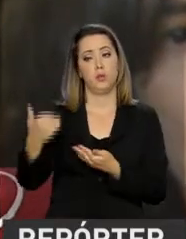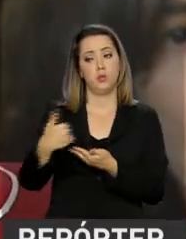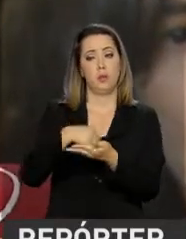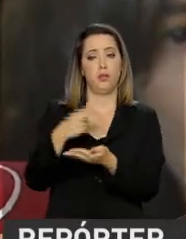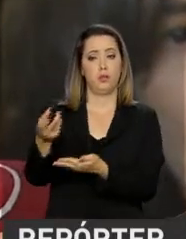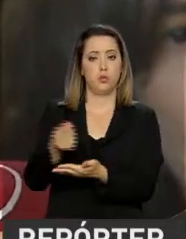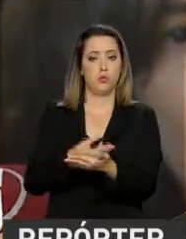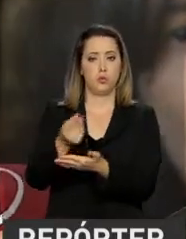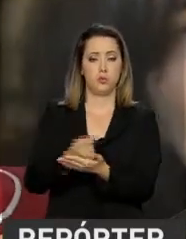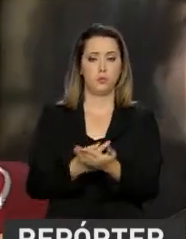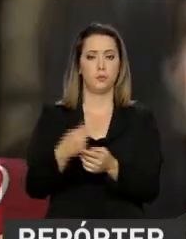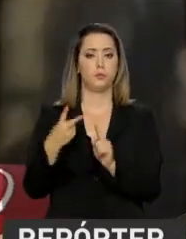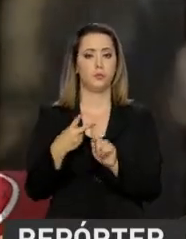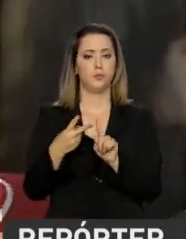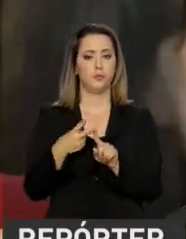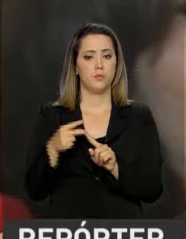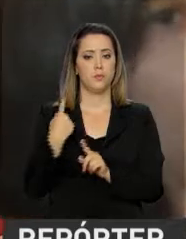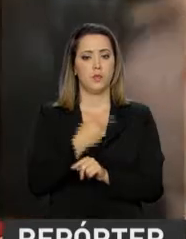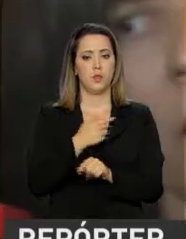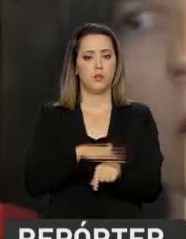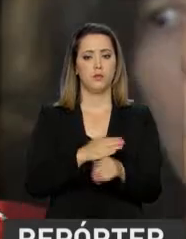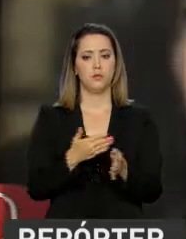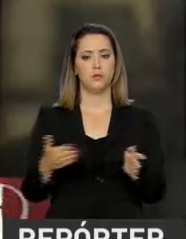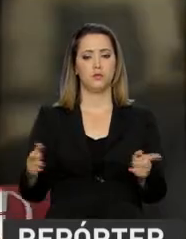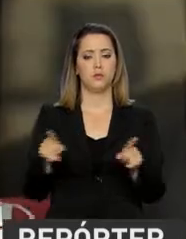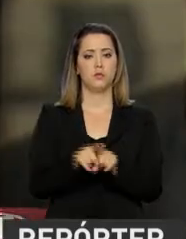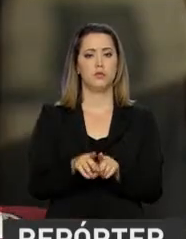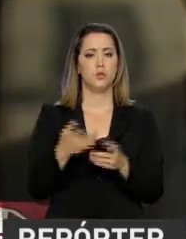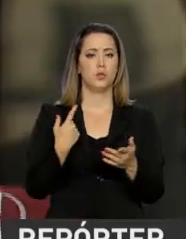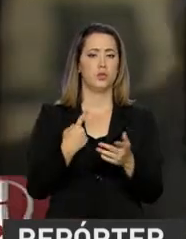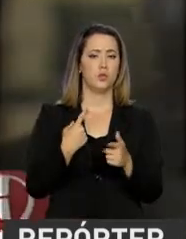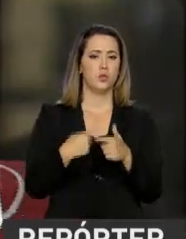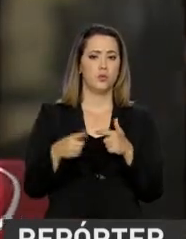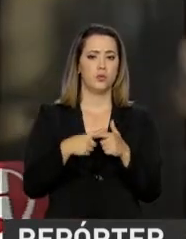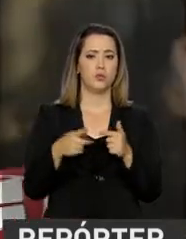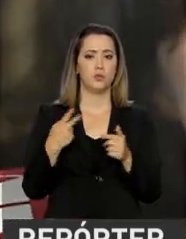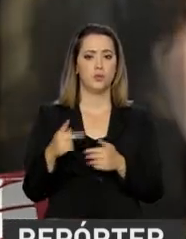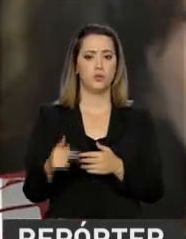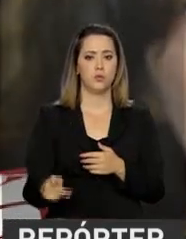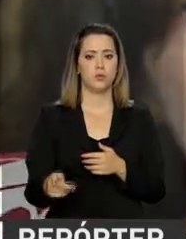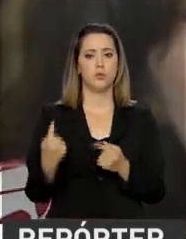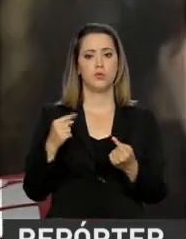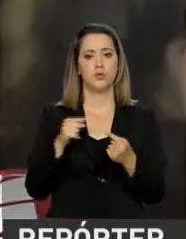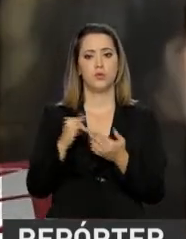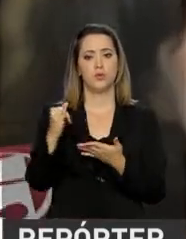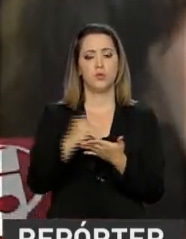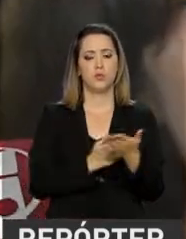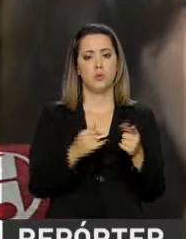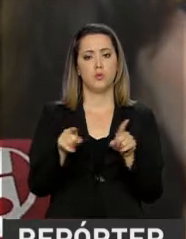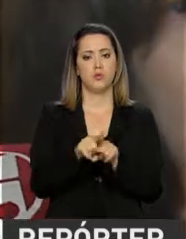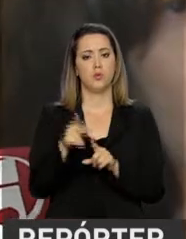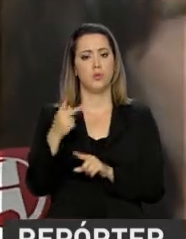segundo nós tivemos um período de grande absorção de prejuízos do ponto de vista tributário